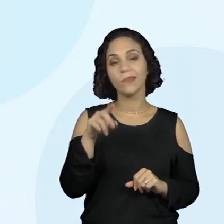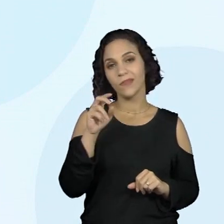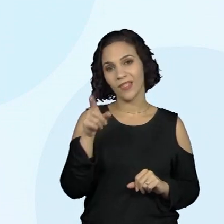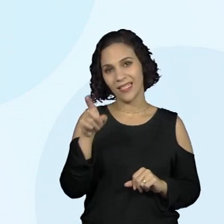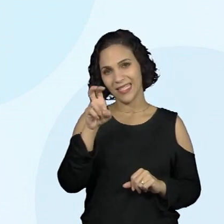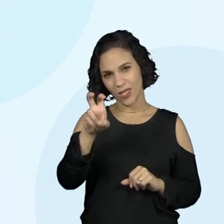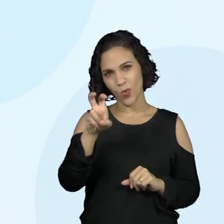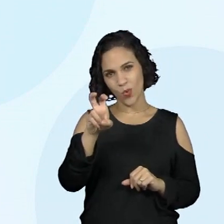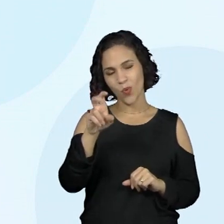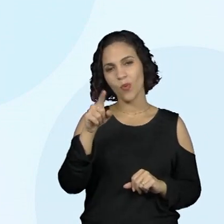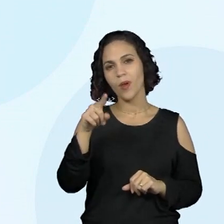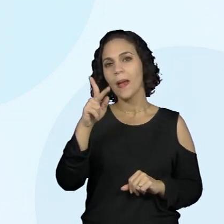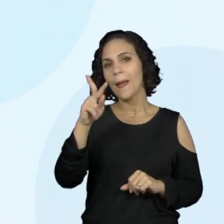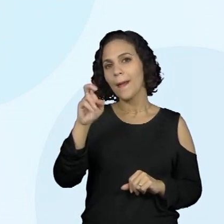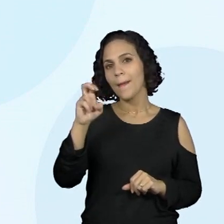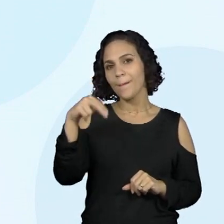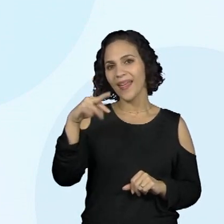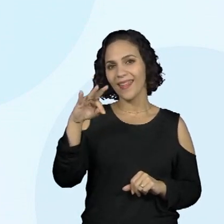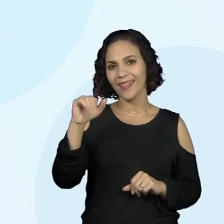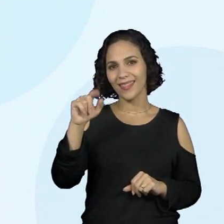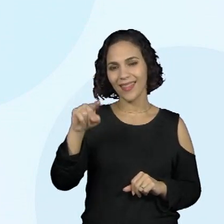pentagonal.